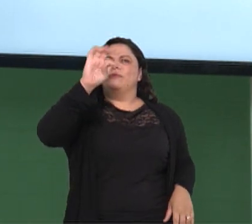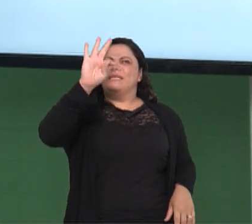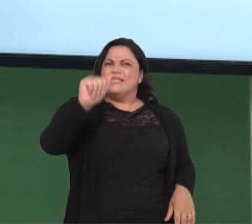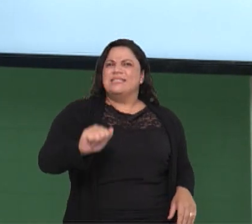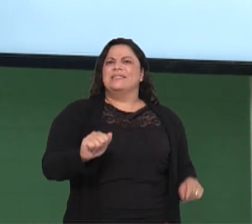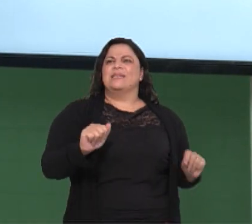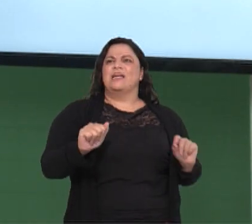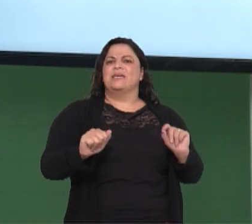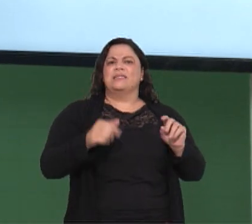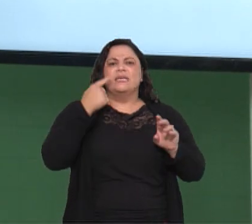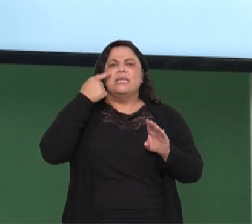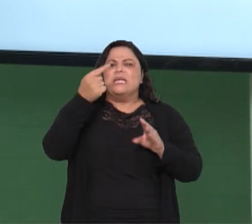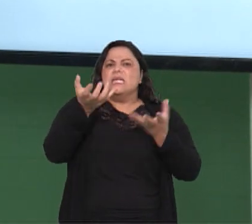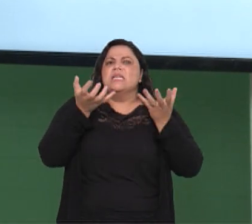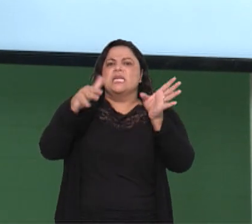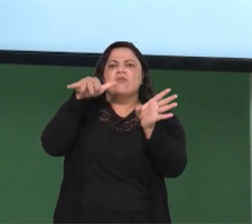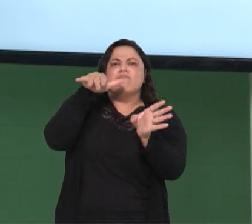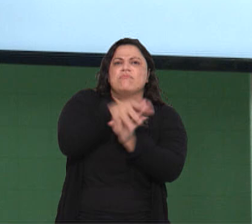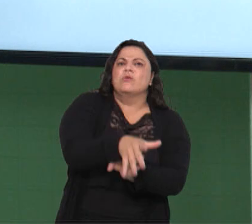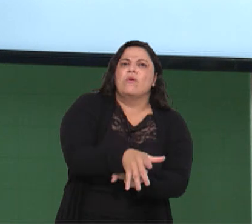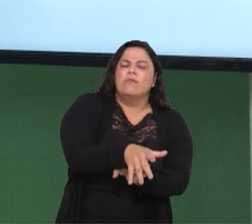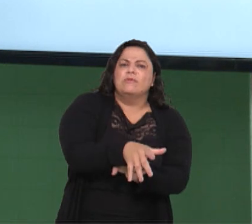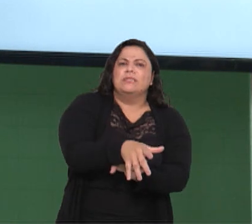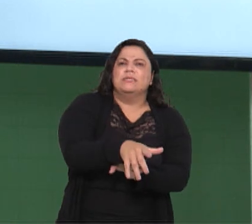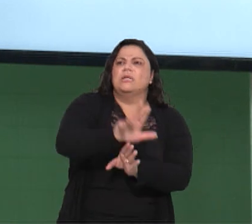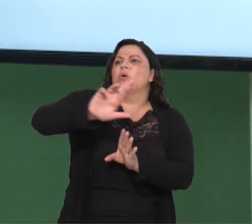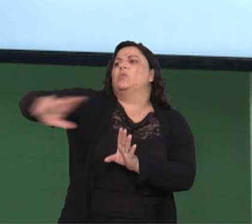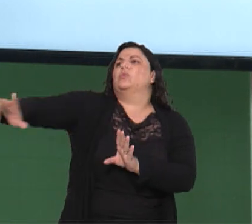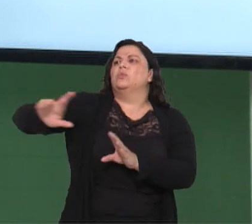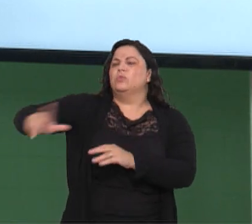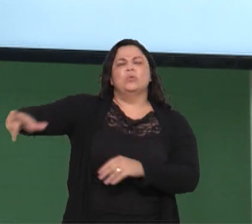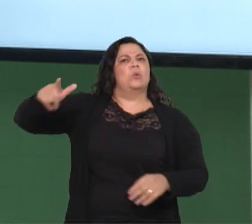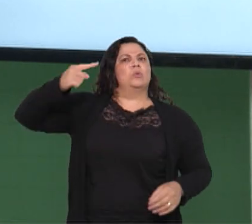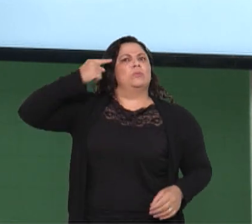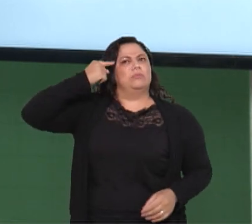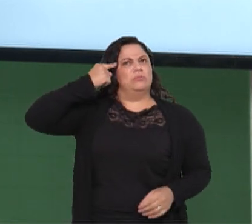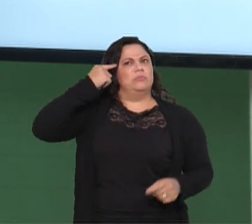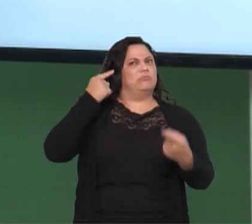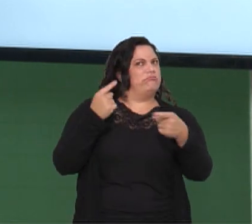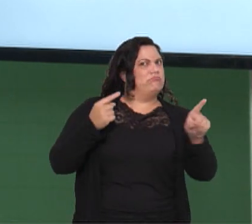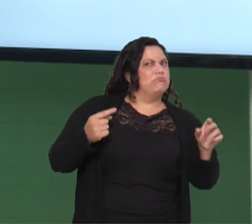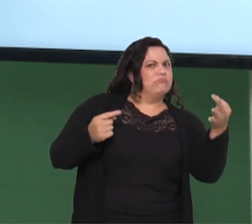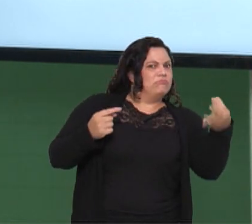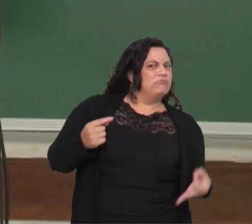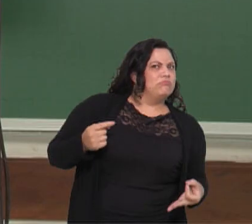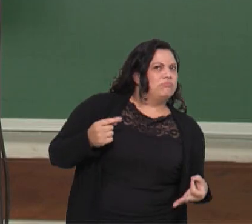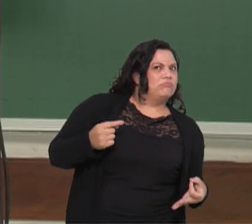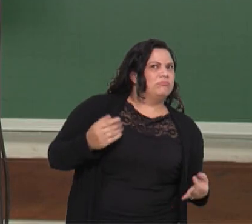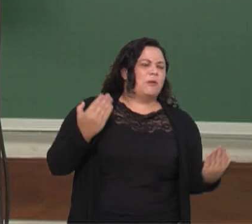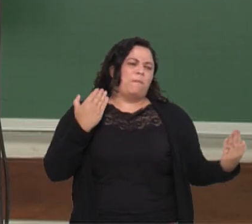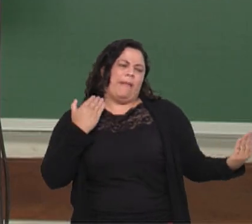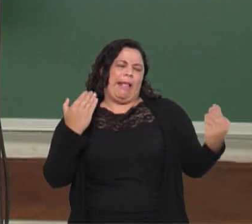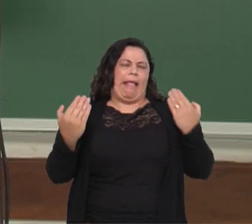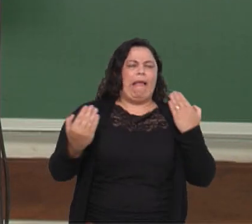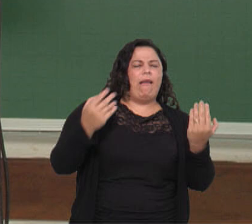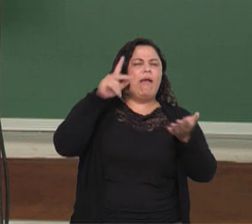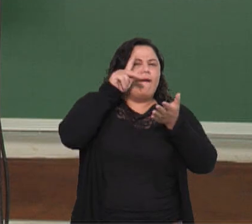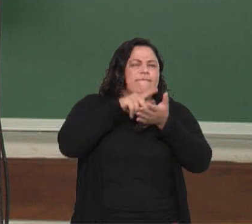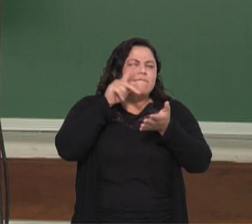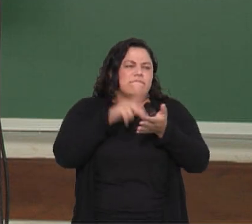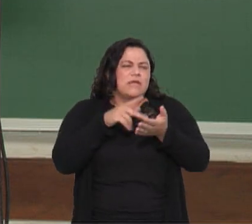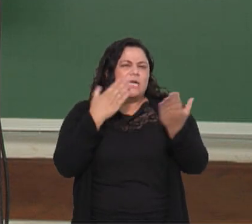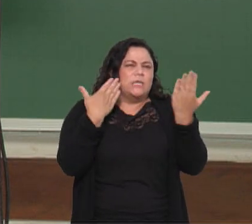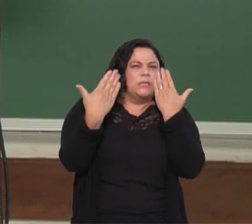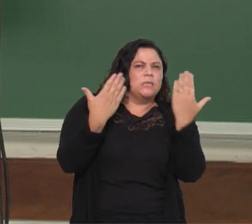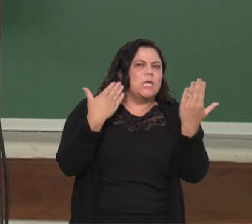queriam convencer os outros do seu pensamento sem estar certo? Eles defendiam uma verdade relativa? Essa pessoa que defende uma